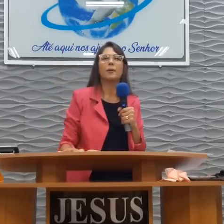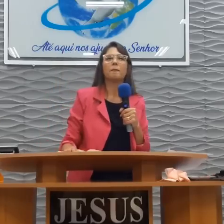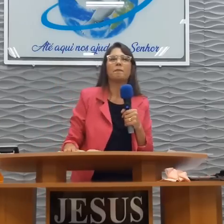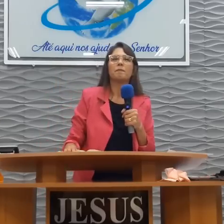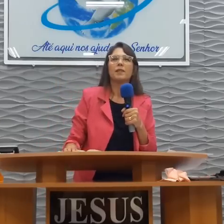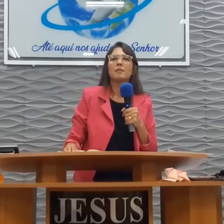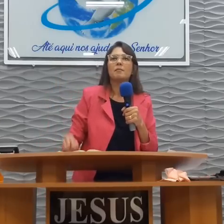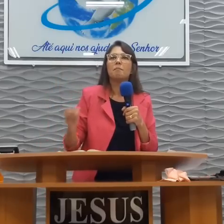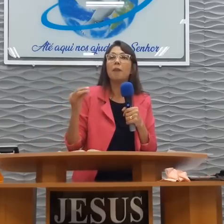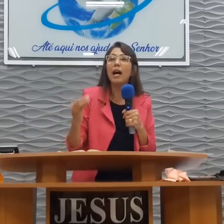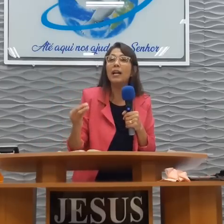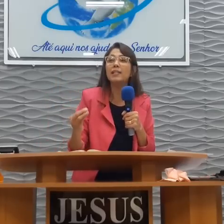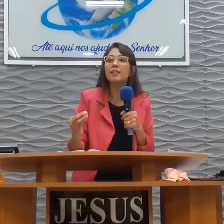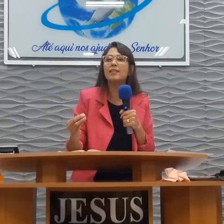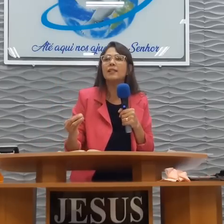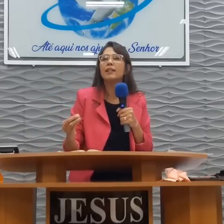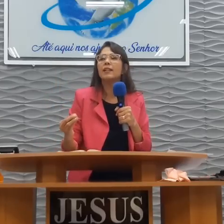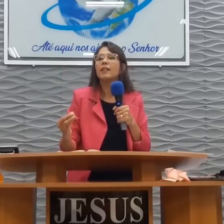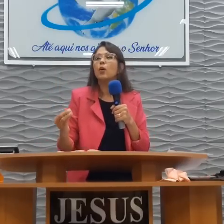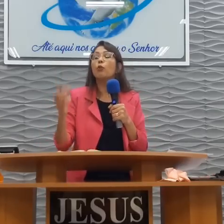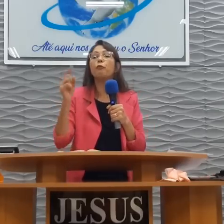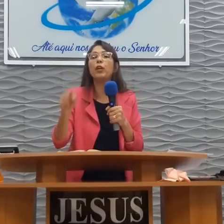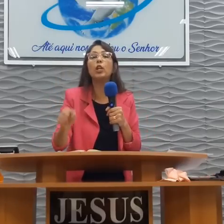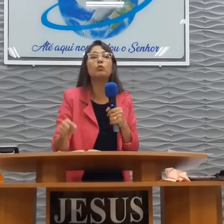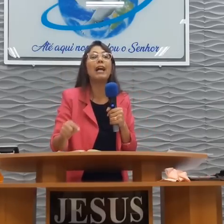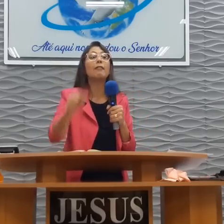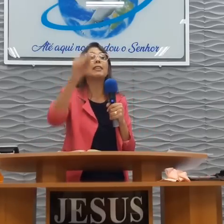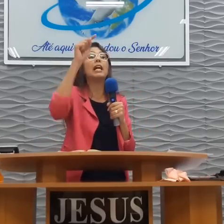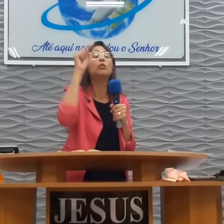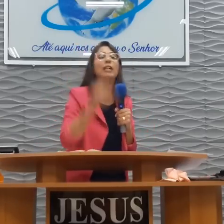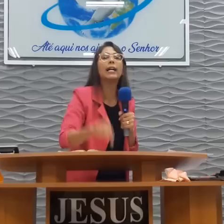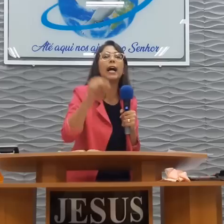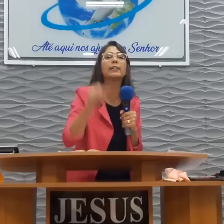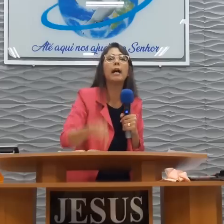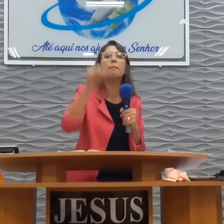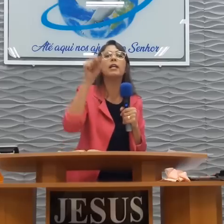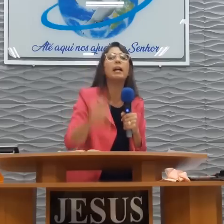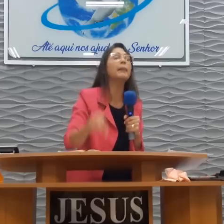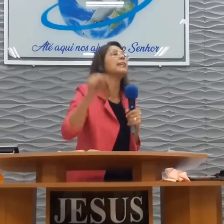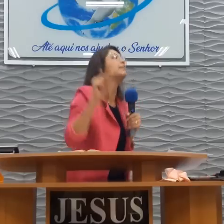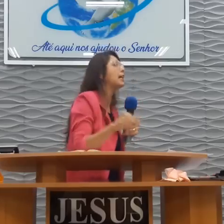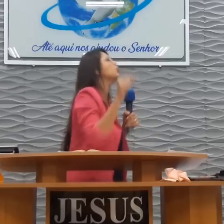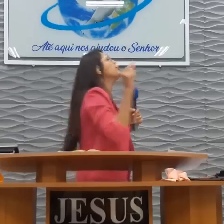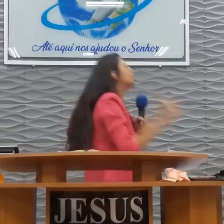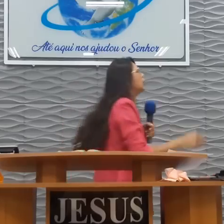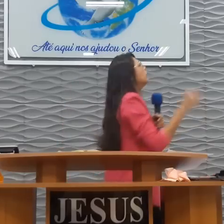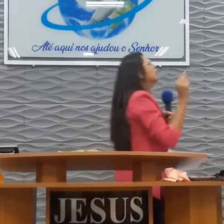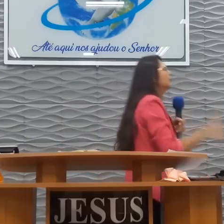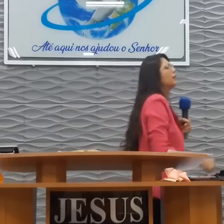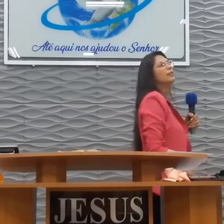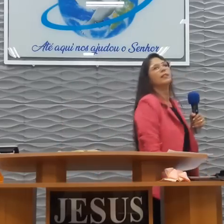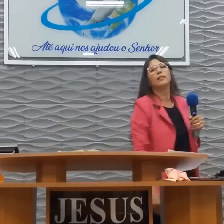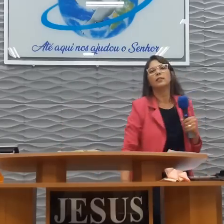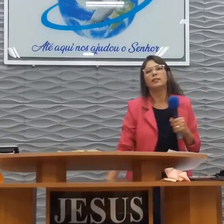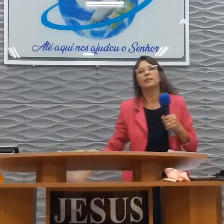que é do céu. Mas o filho tá dando na cara da mãe e a mãe tá atrás do